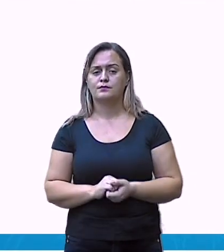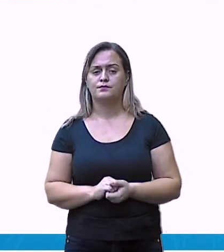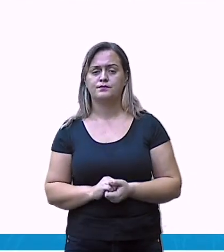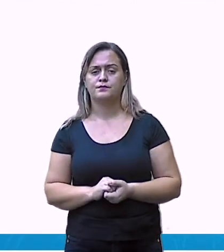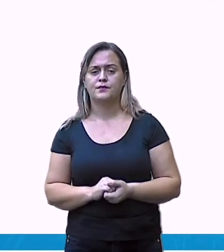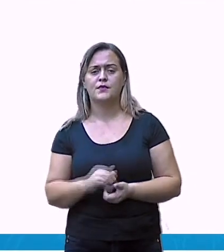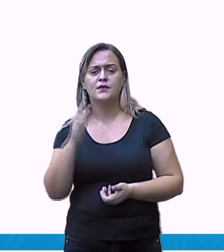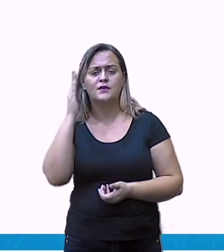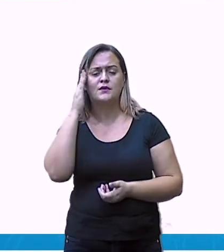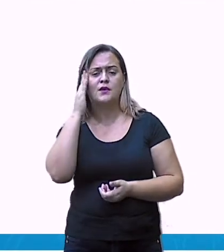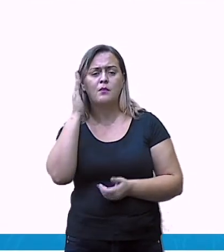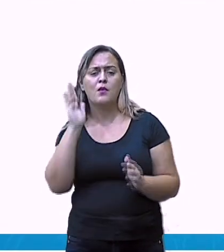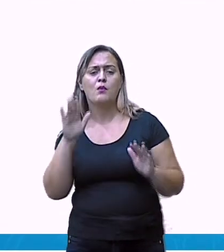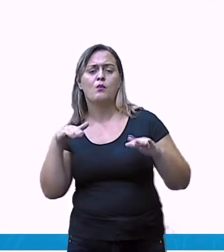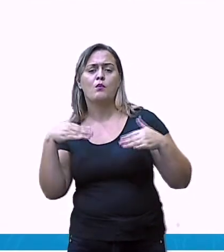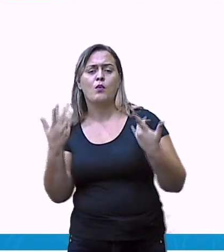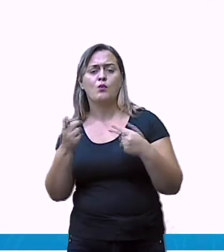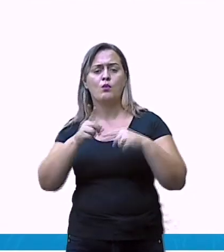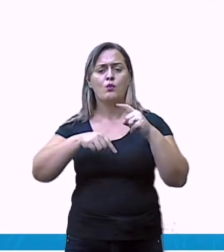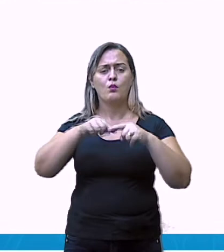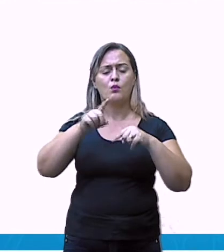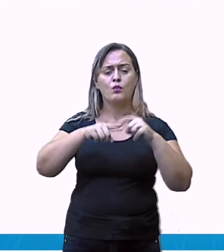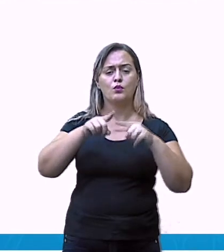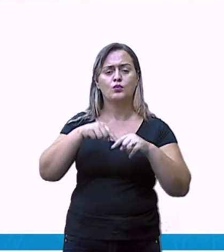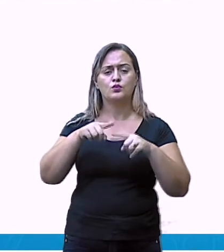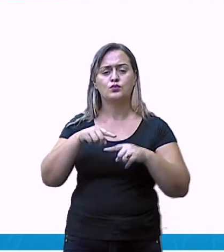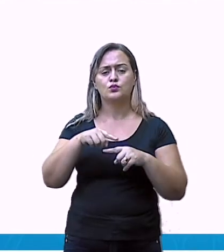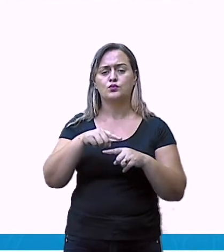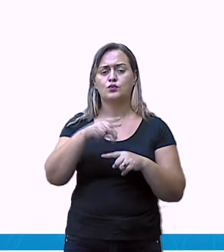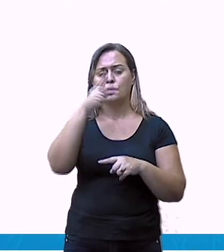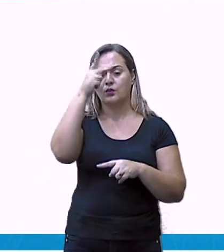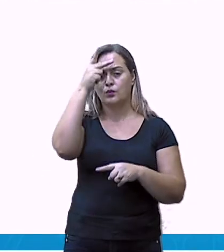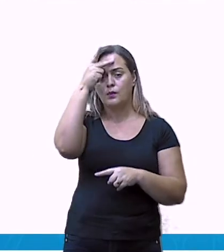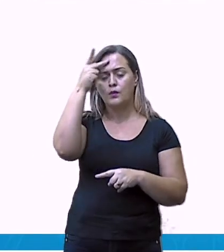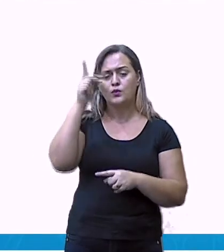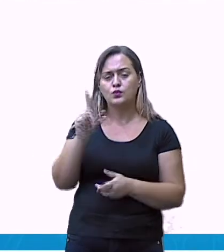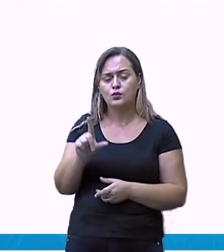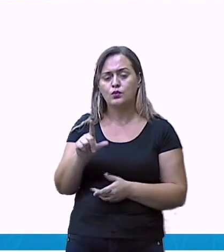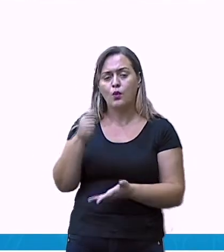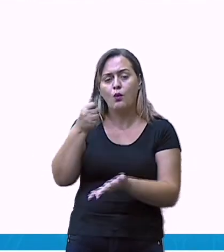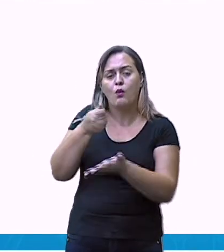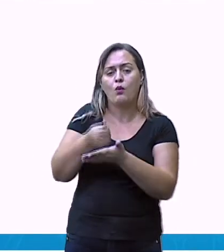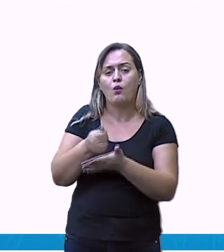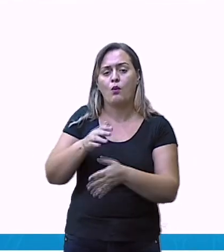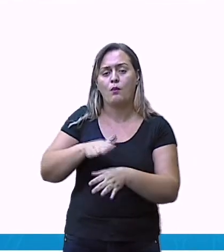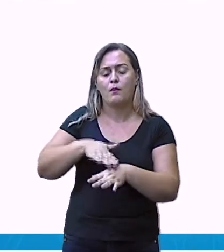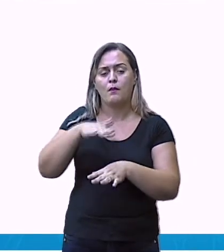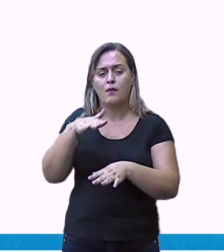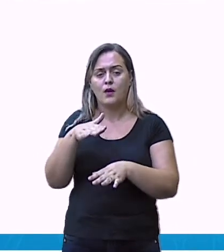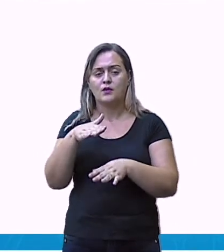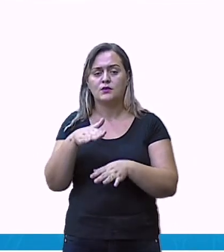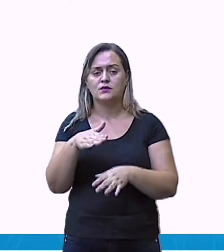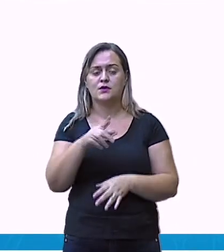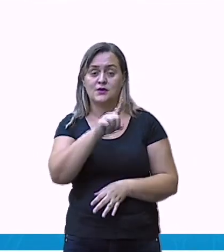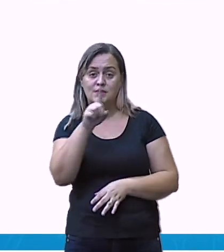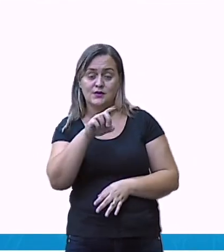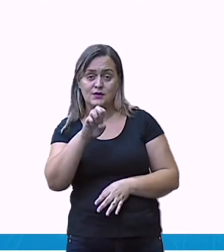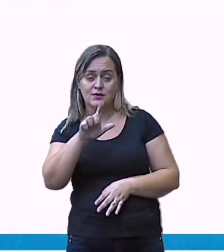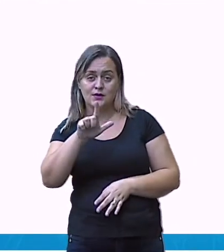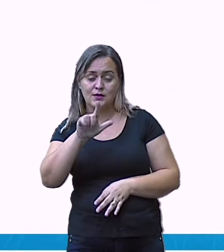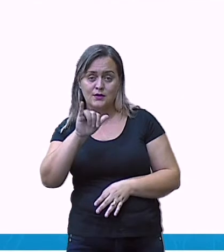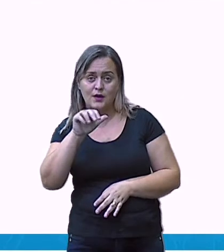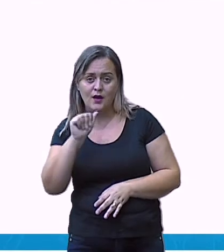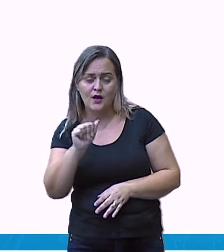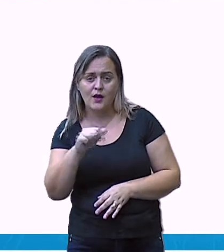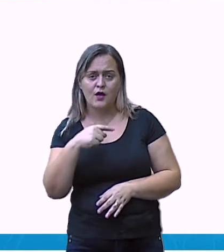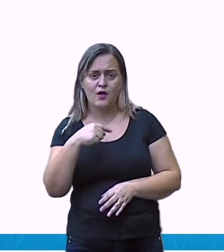clientes, Zélia colocou em sua barraca uma pequena urna e depois de uma semana contou os votos. Então,